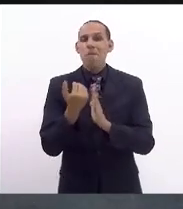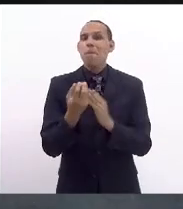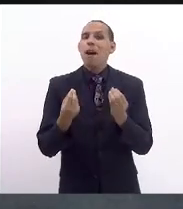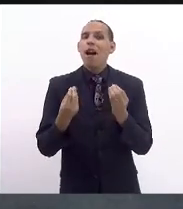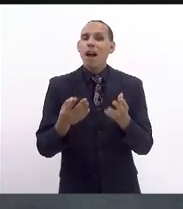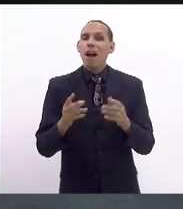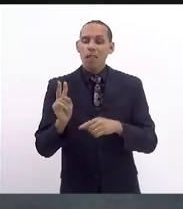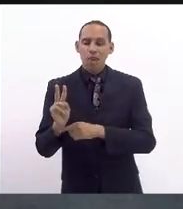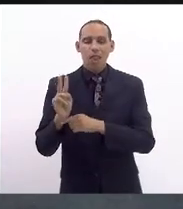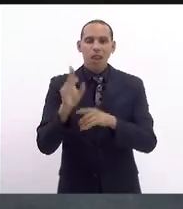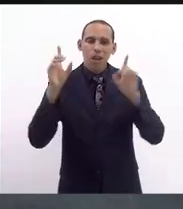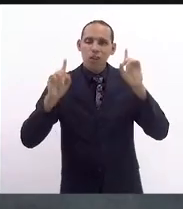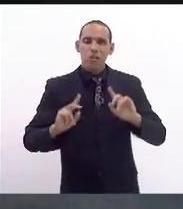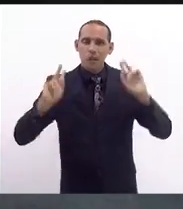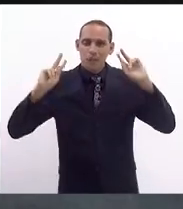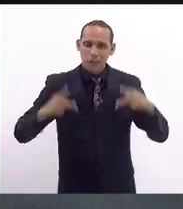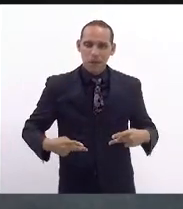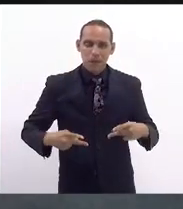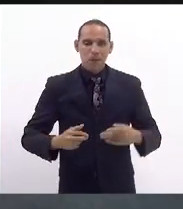dos direitos humanos